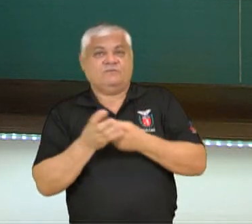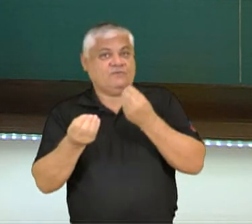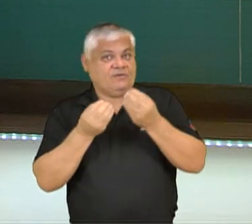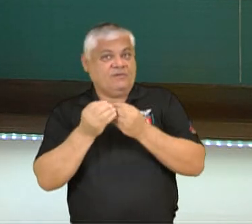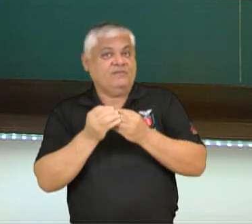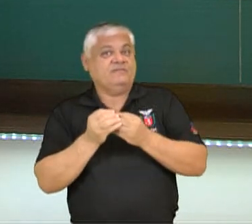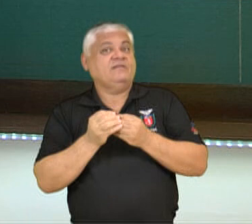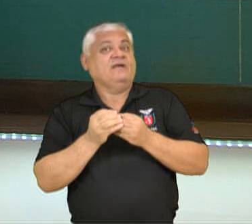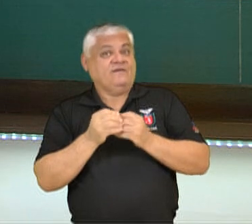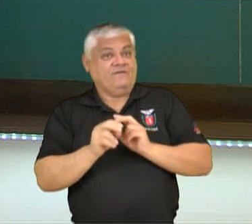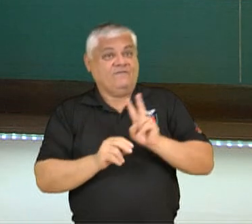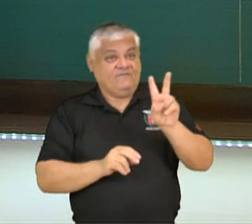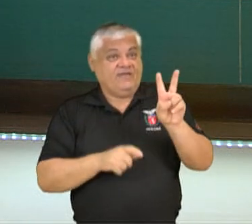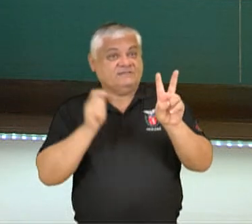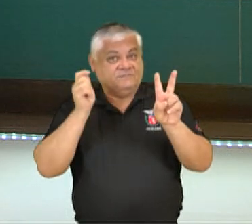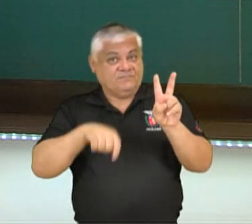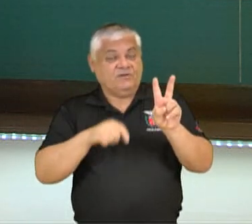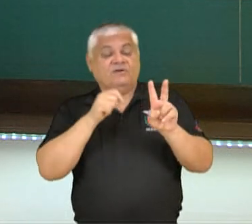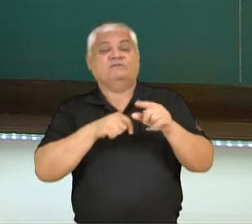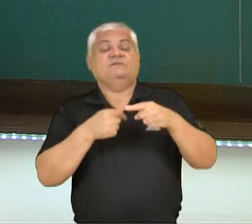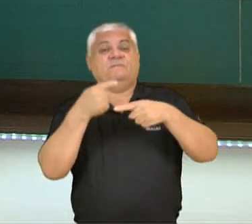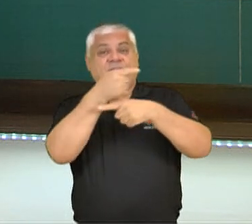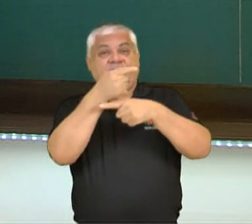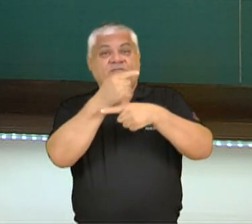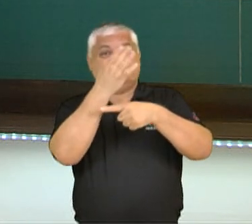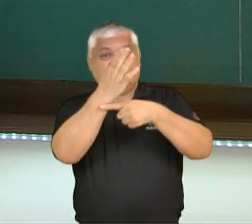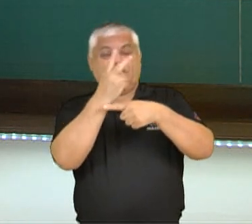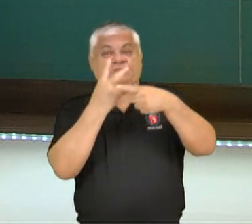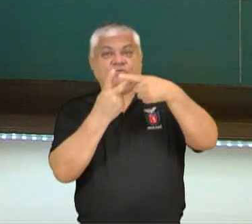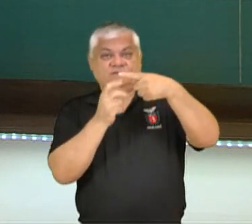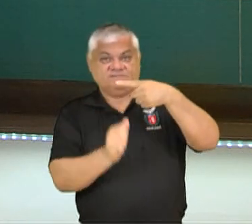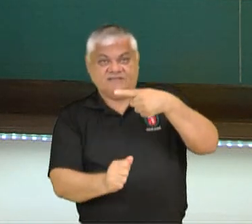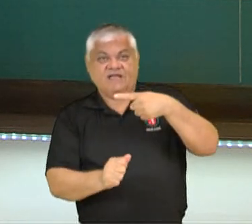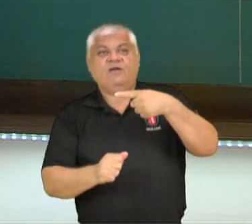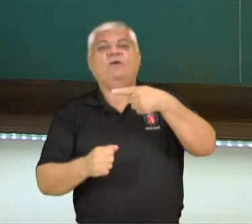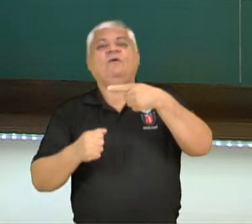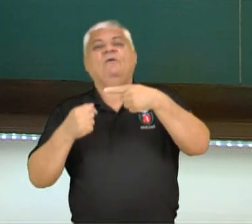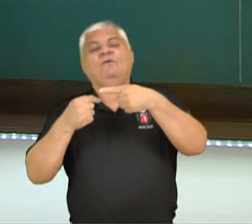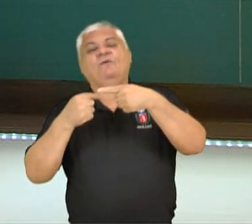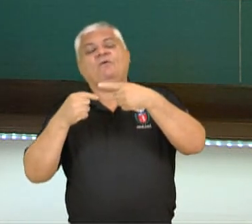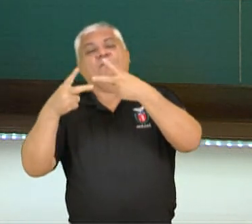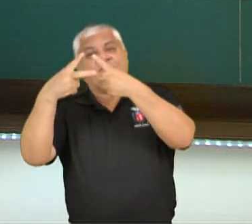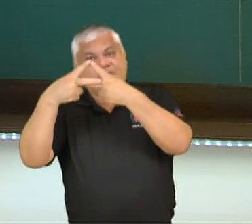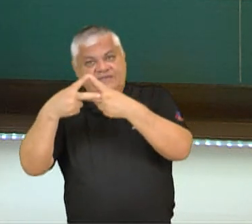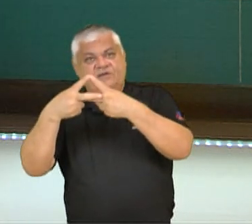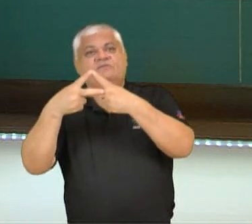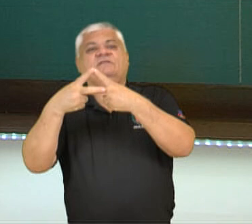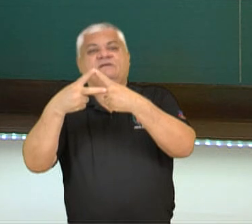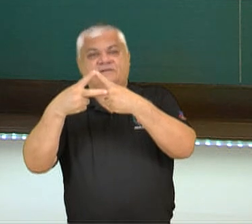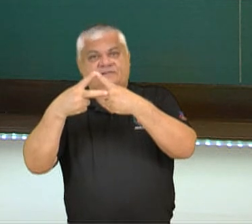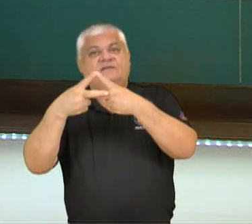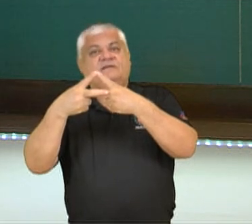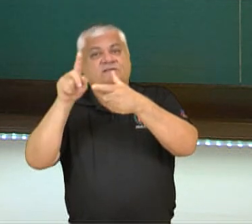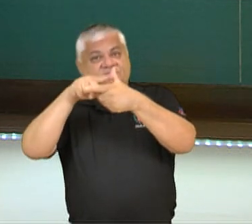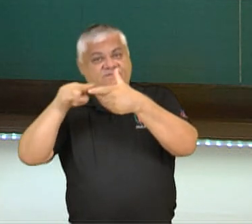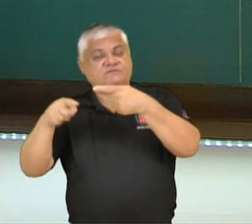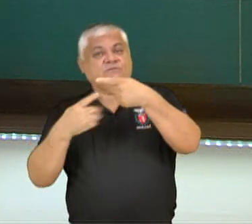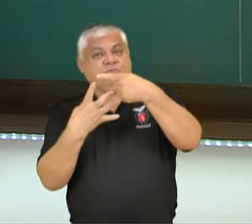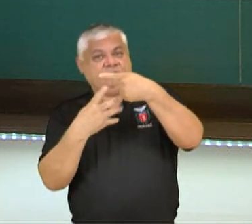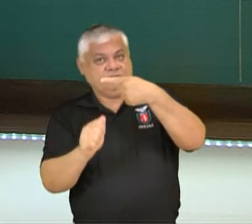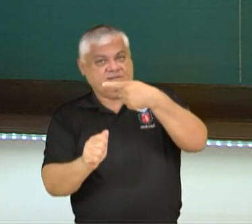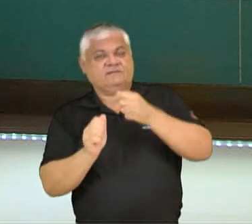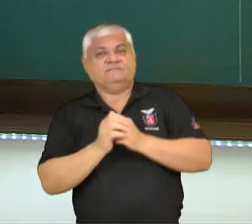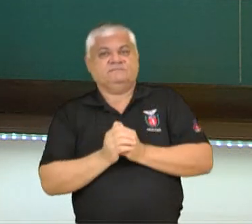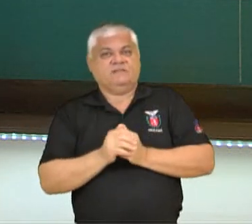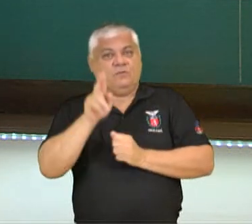vértice pode ser determinado a partir dessa fórmula, menos b sobre 2a e menos 4, ou melhor, menos delta, divididos por 4a.